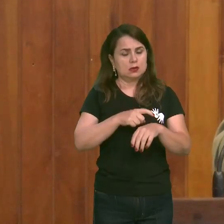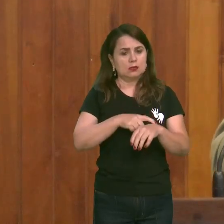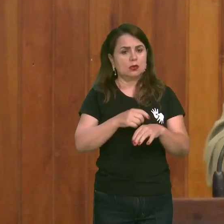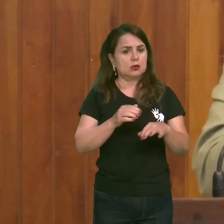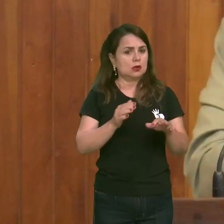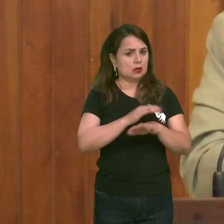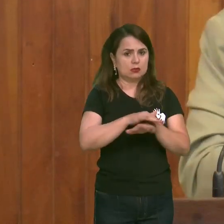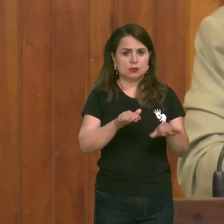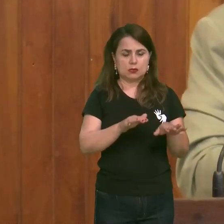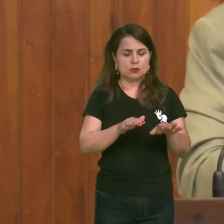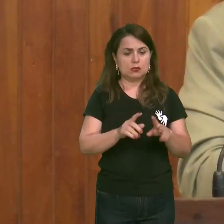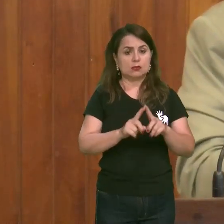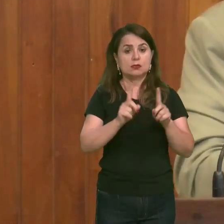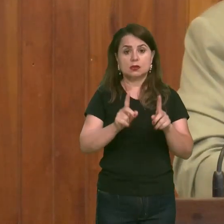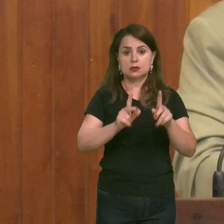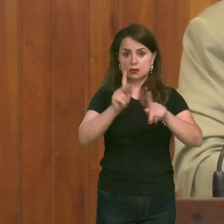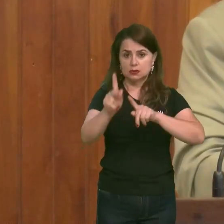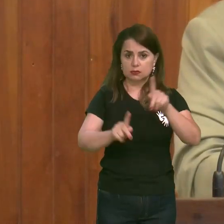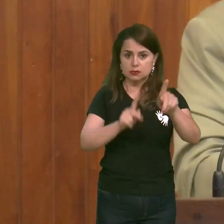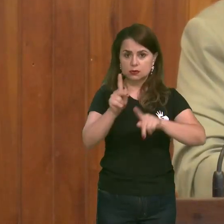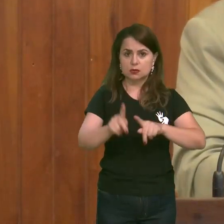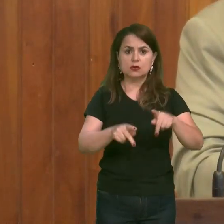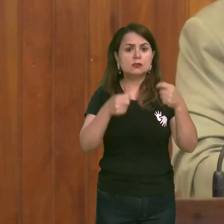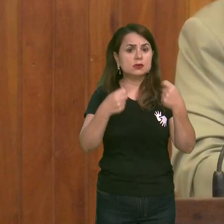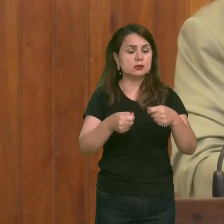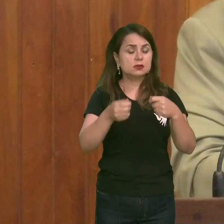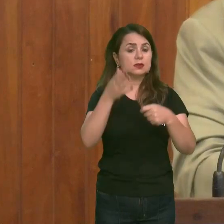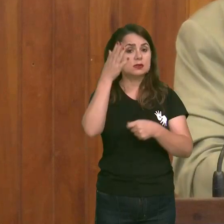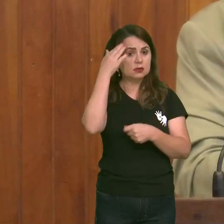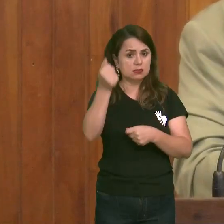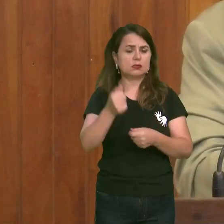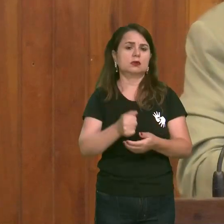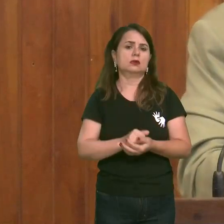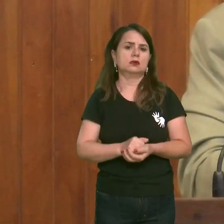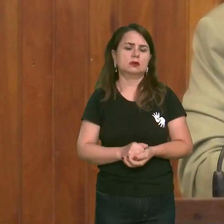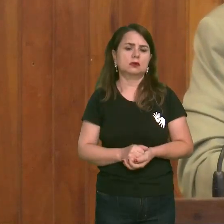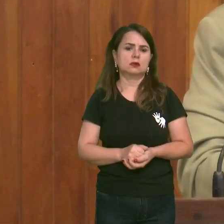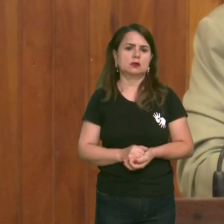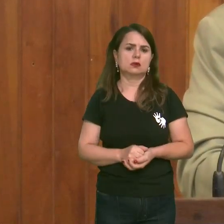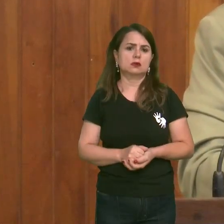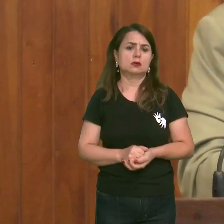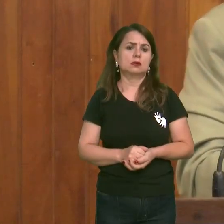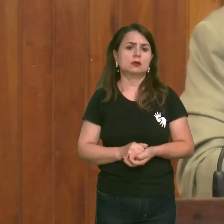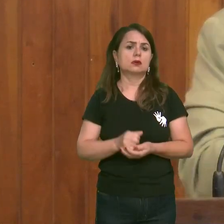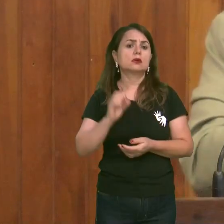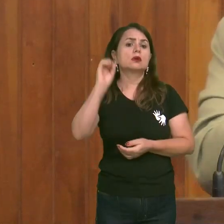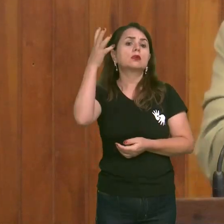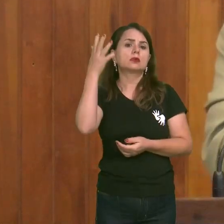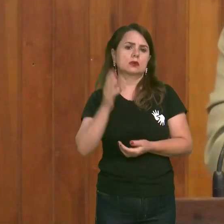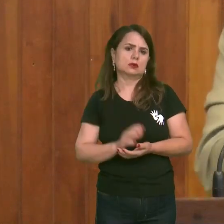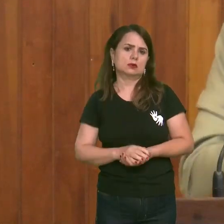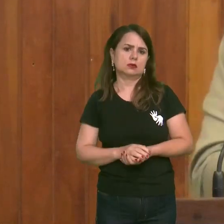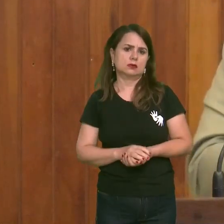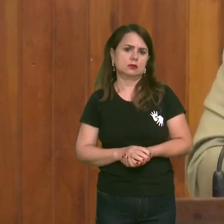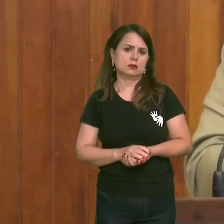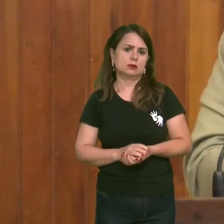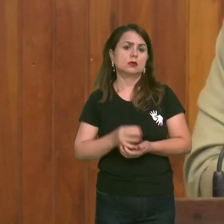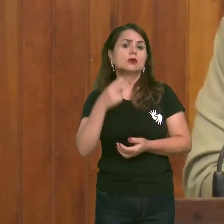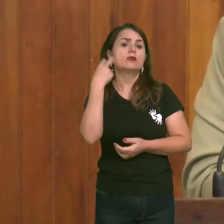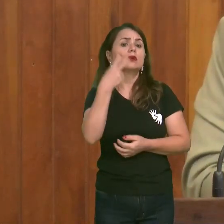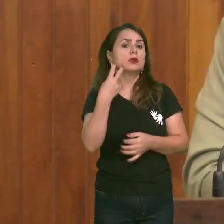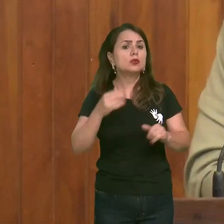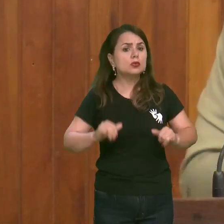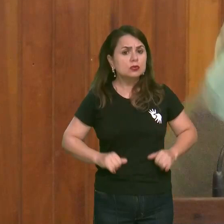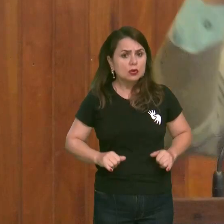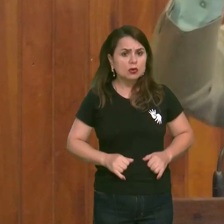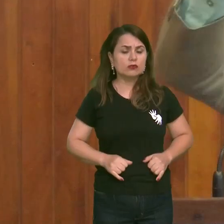desabafo é que a população tem que saber o que acontece tem que saber o que o vereador sofre porque eu não